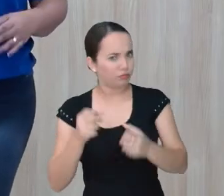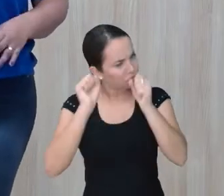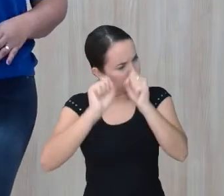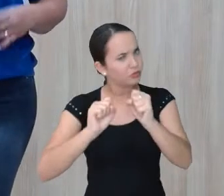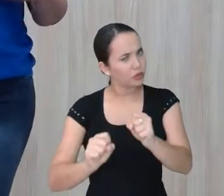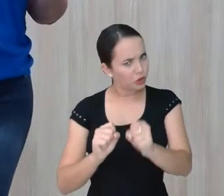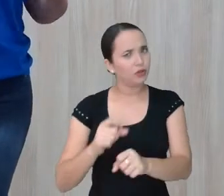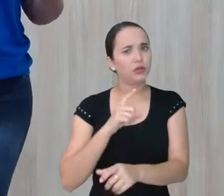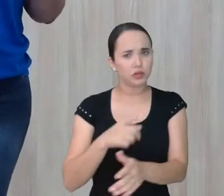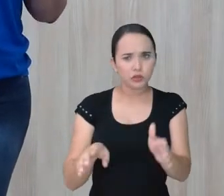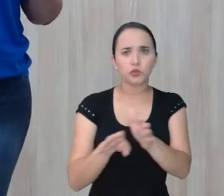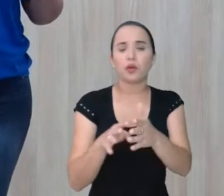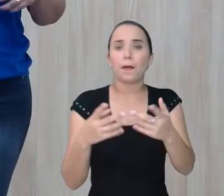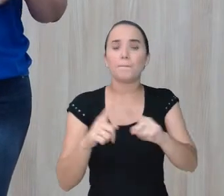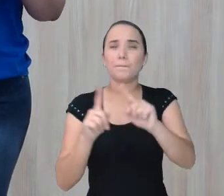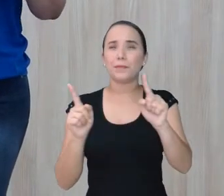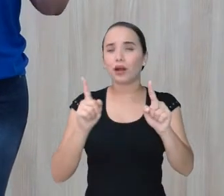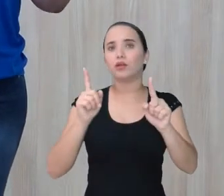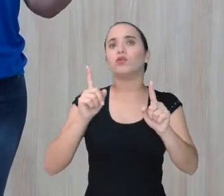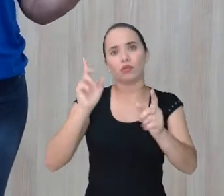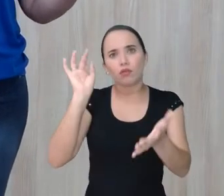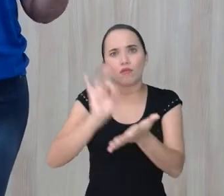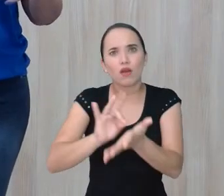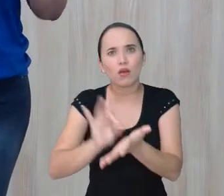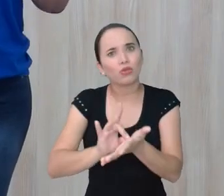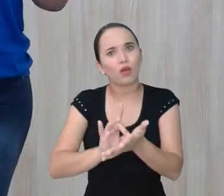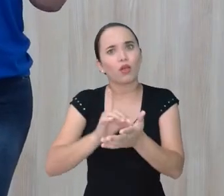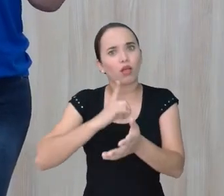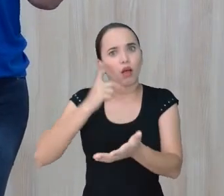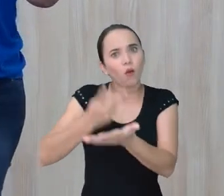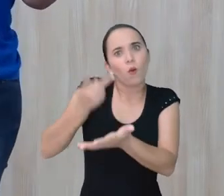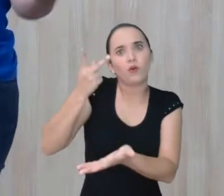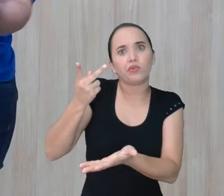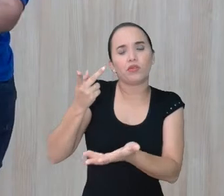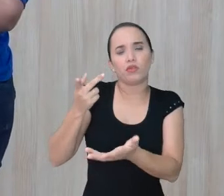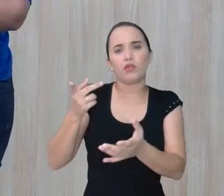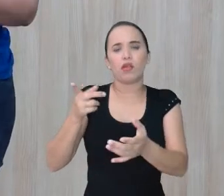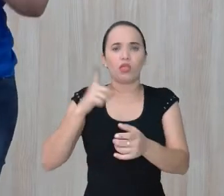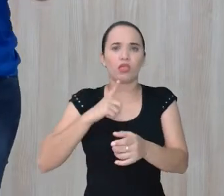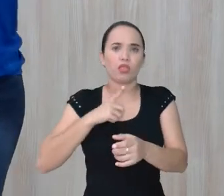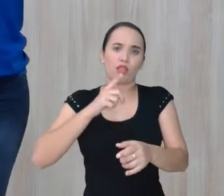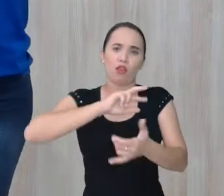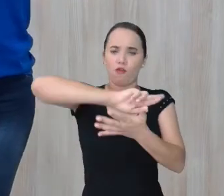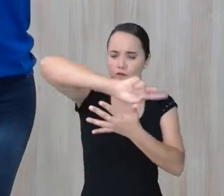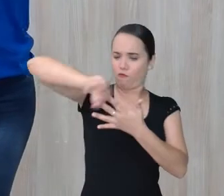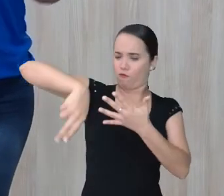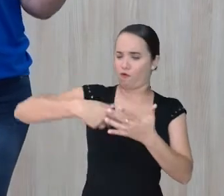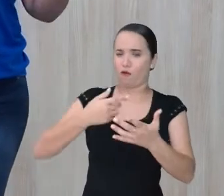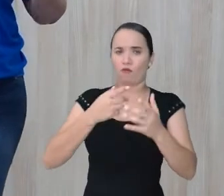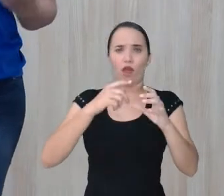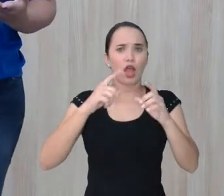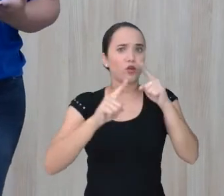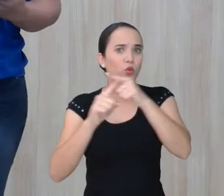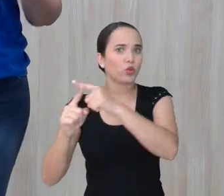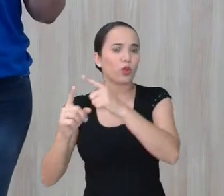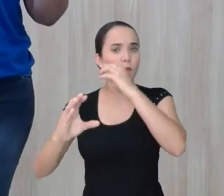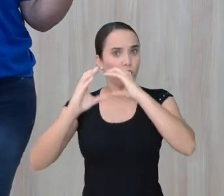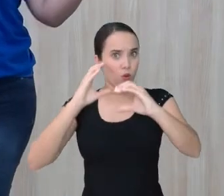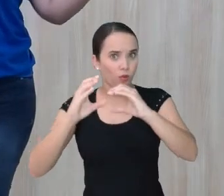notícia chega para a gente de várias formas, de vários veículos de comunicação. Nem sempre foi